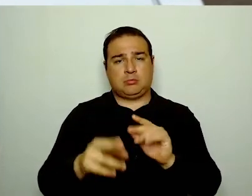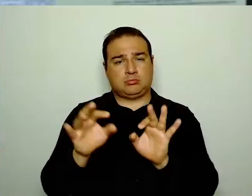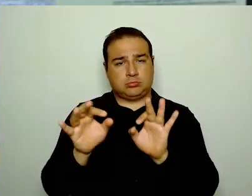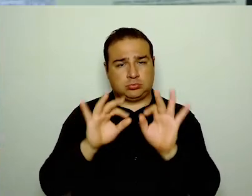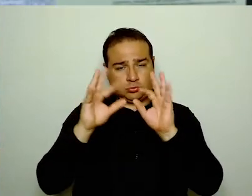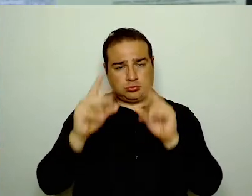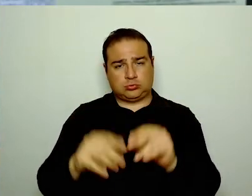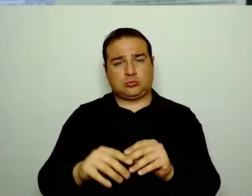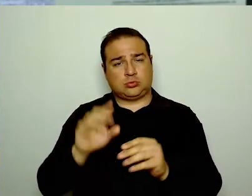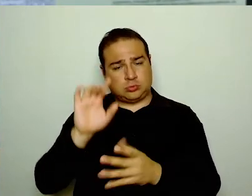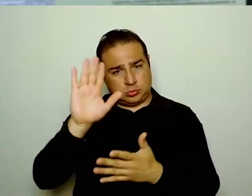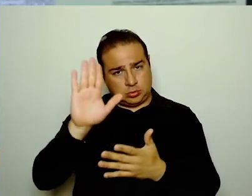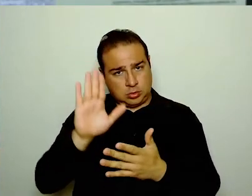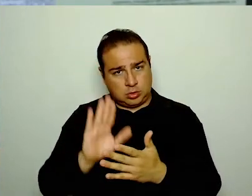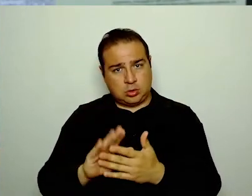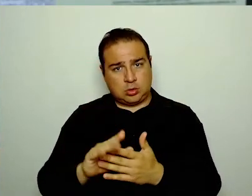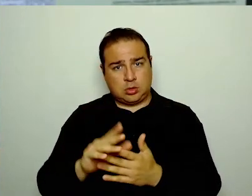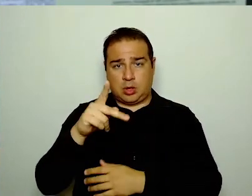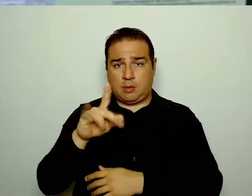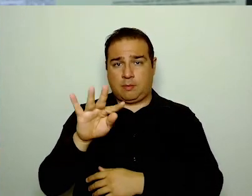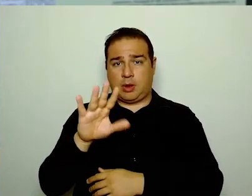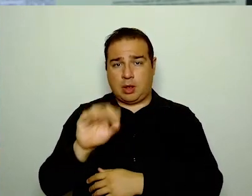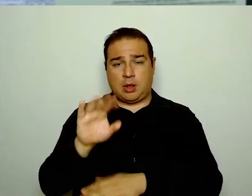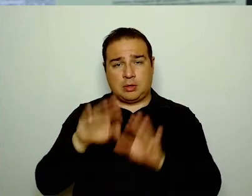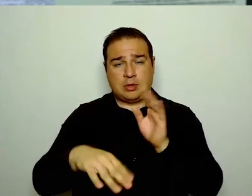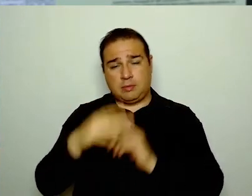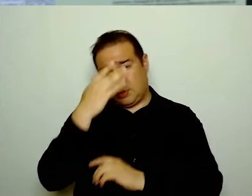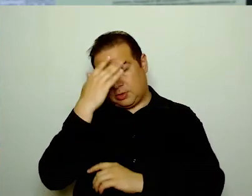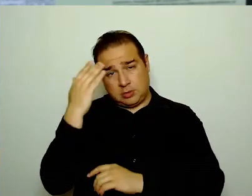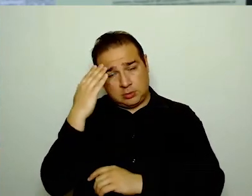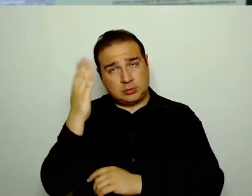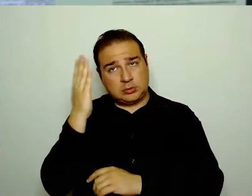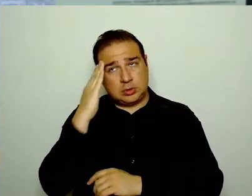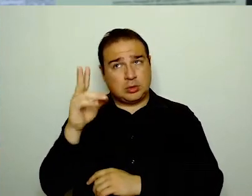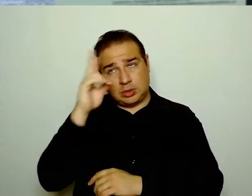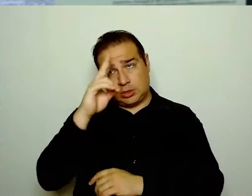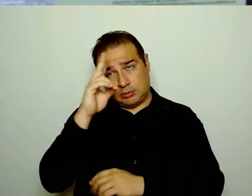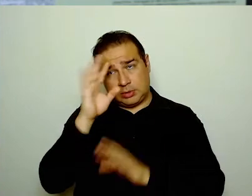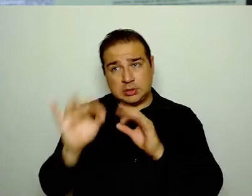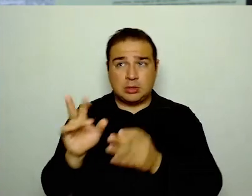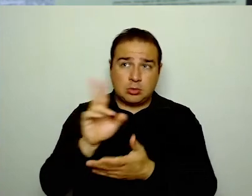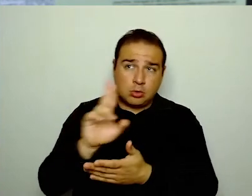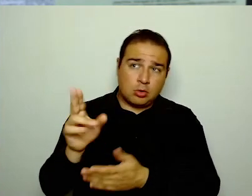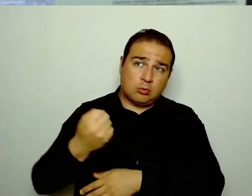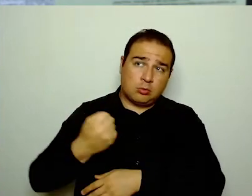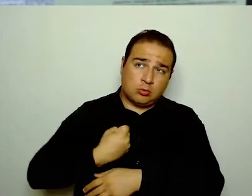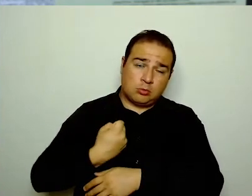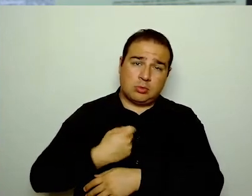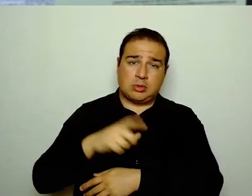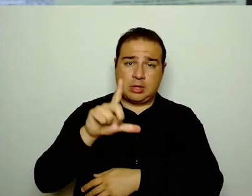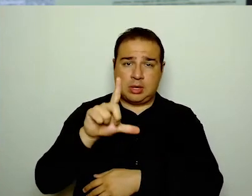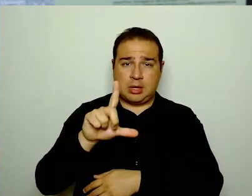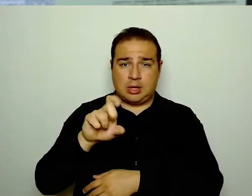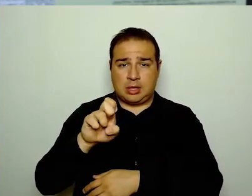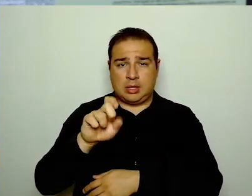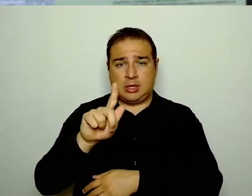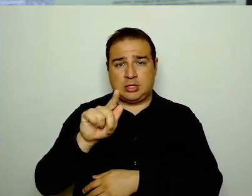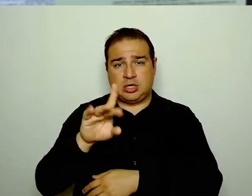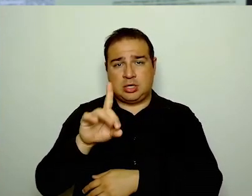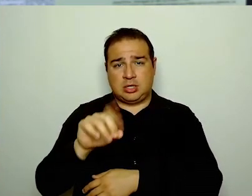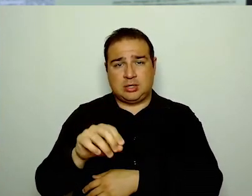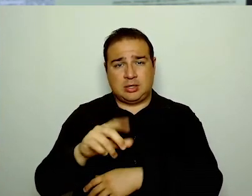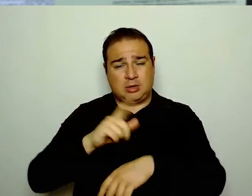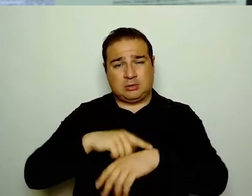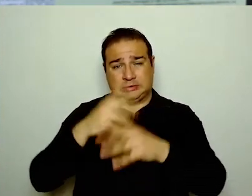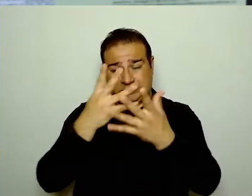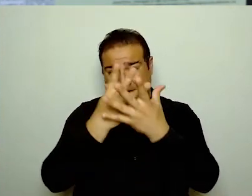fornece toda a relação dos candidatos a esse pleito. Às vezes o eleitor ele não tem condição de lembrar do nome, do número e da legenda, e